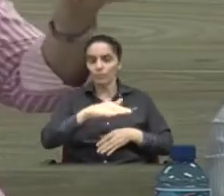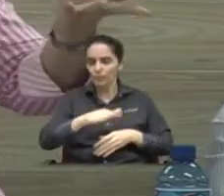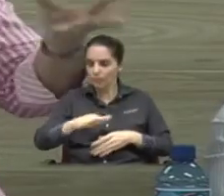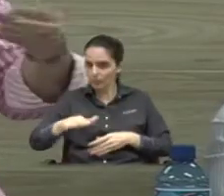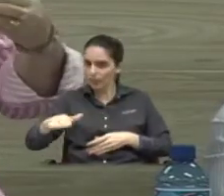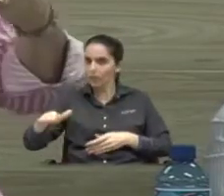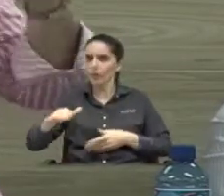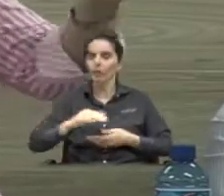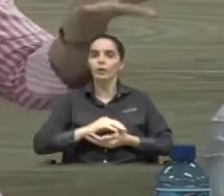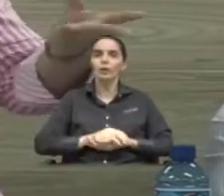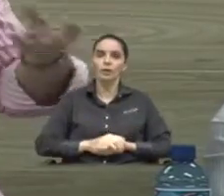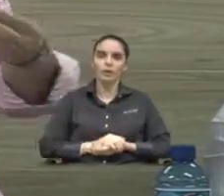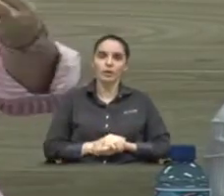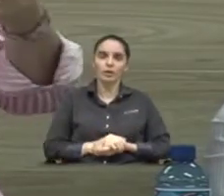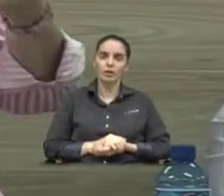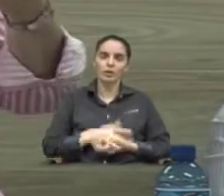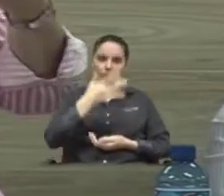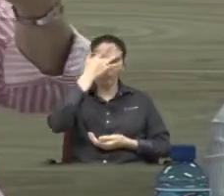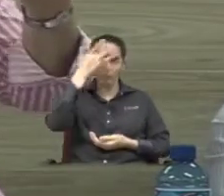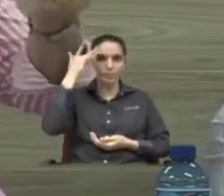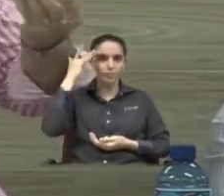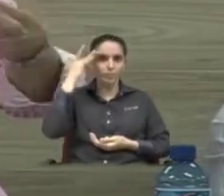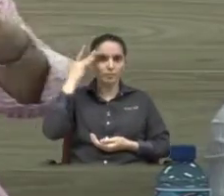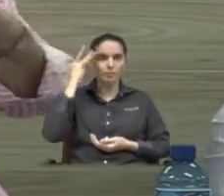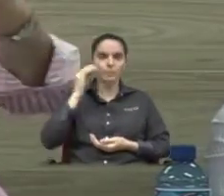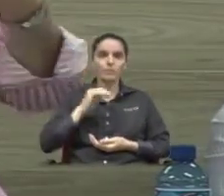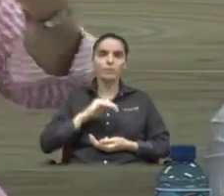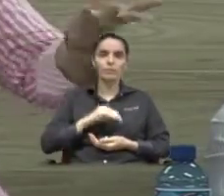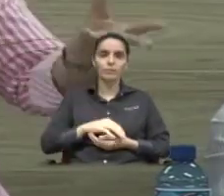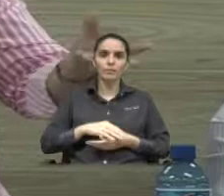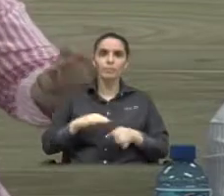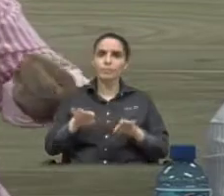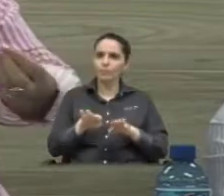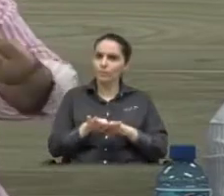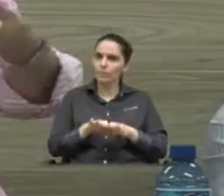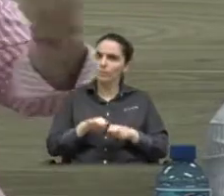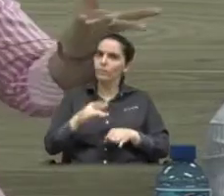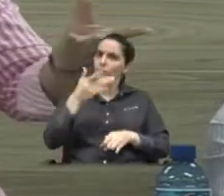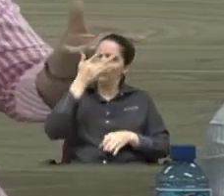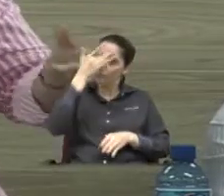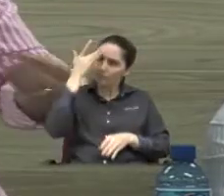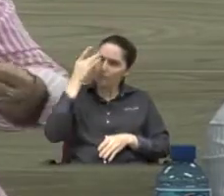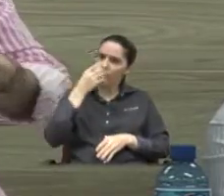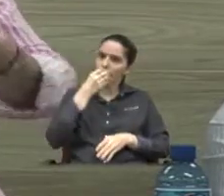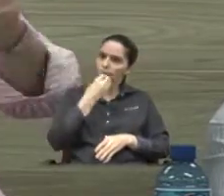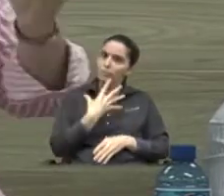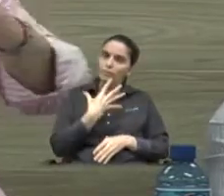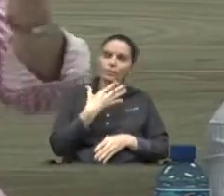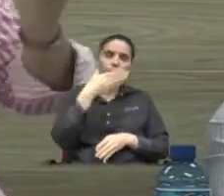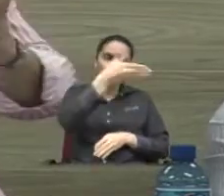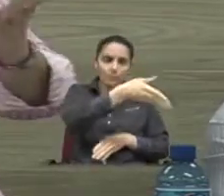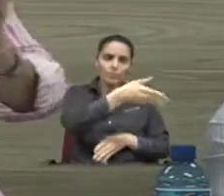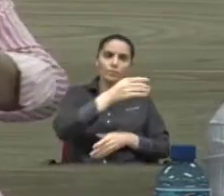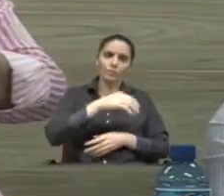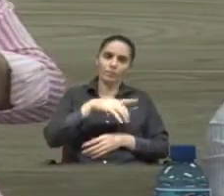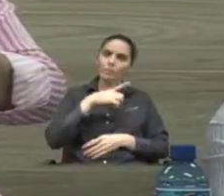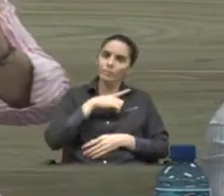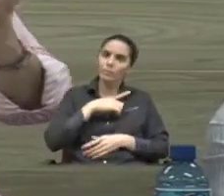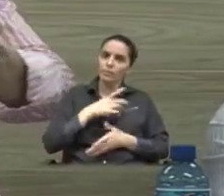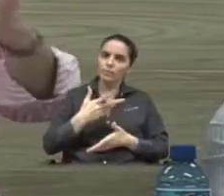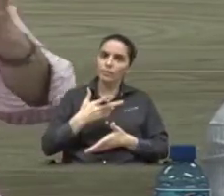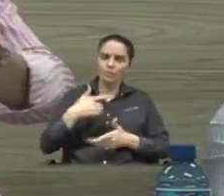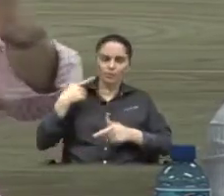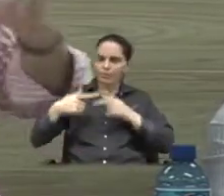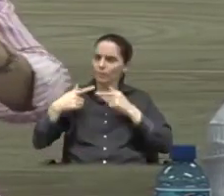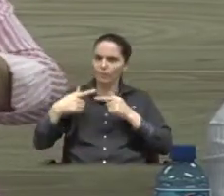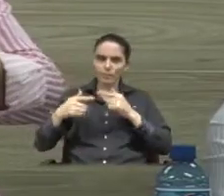as pessoas realmente até de bom caráter, que estejam lá realmente, né? A gente está aqui para discutir